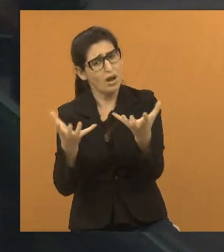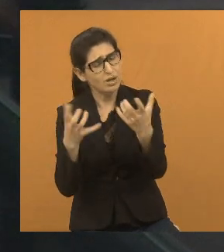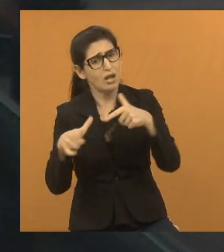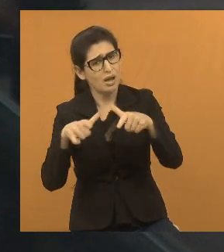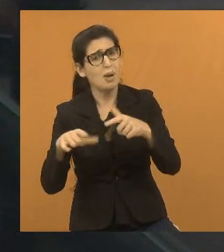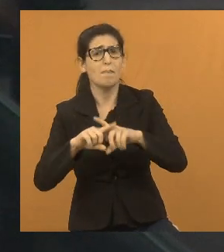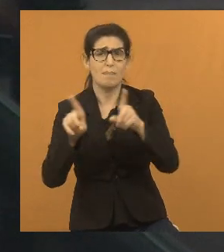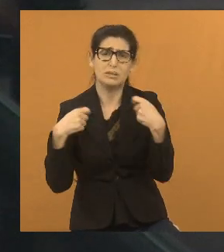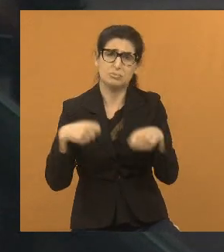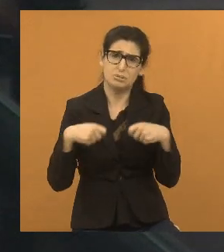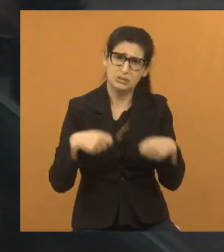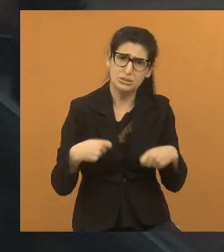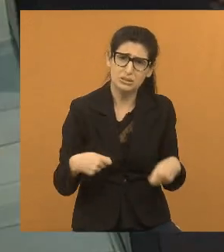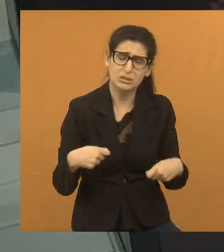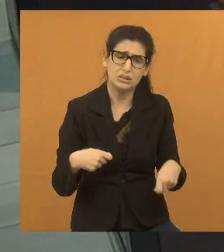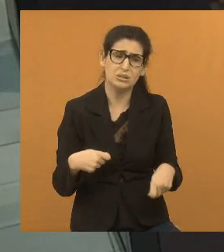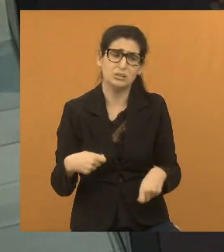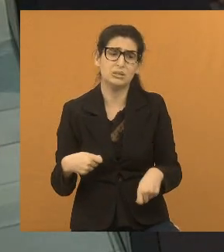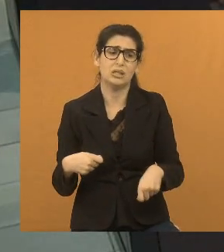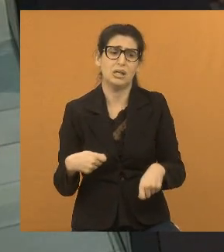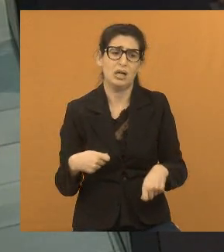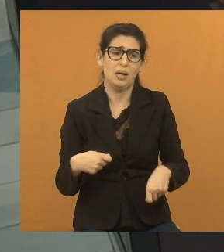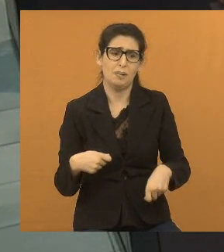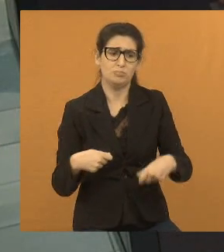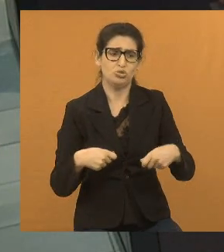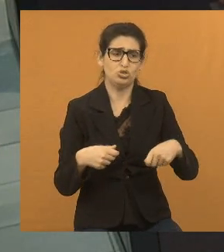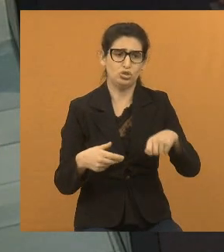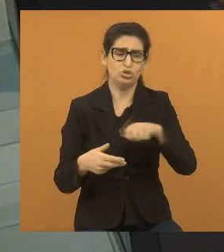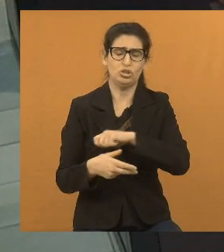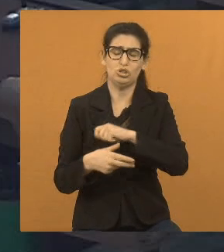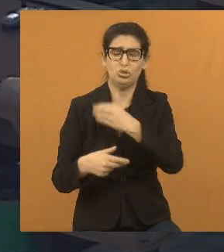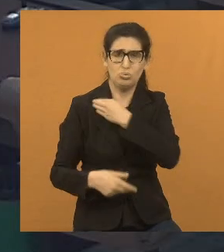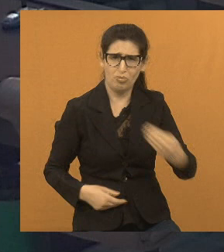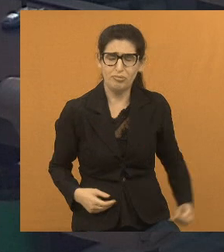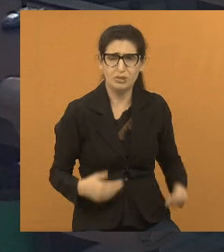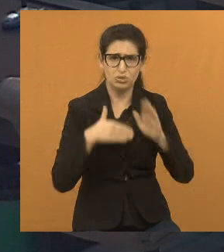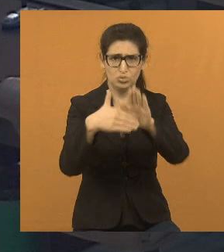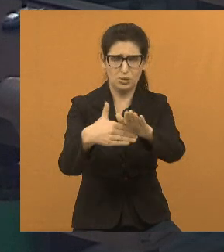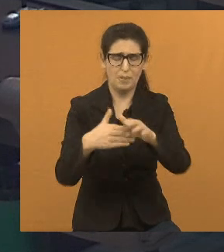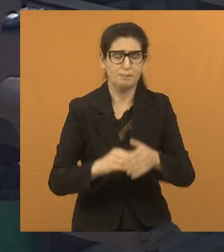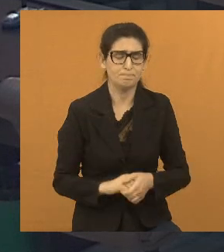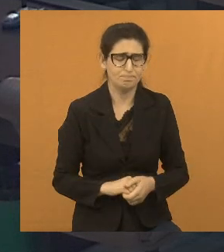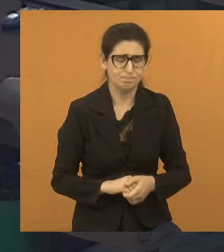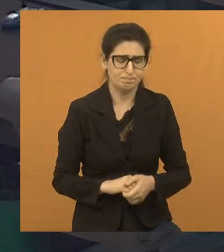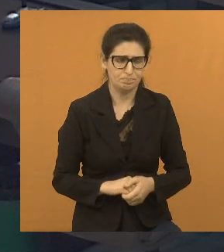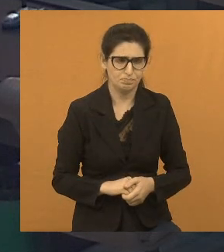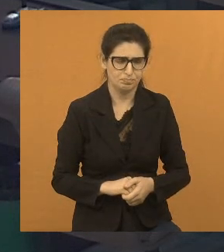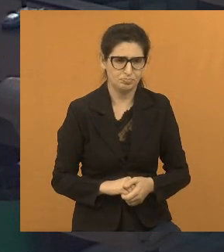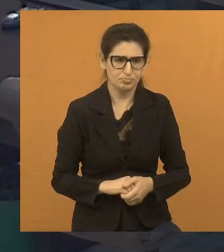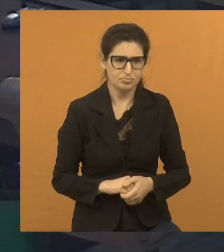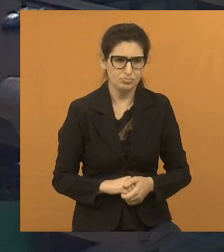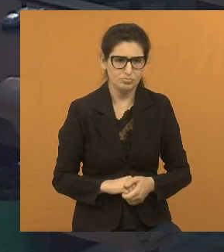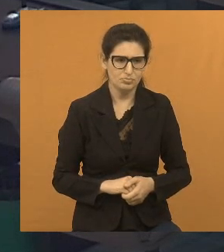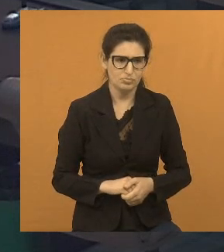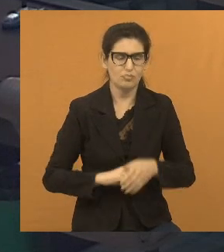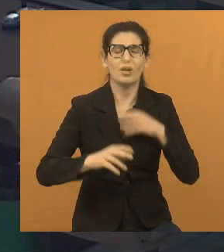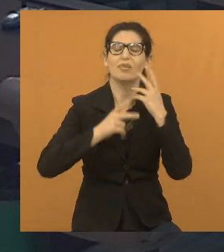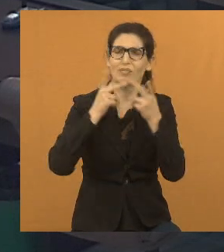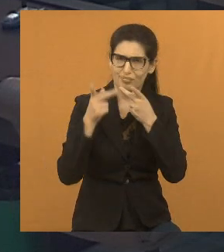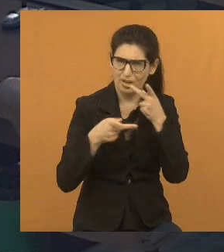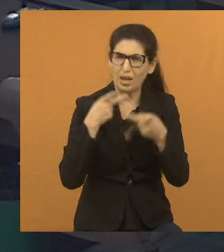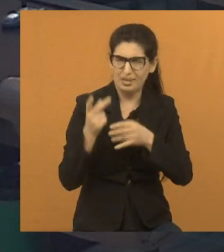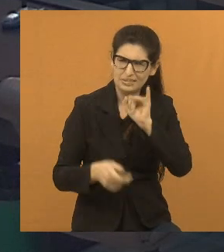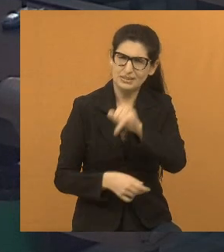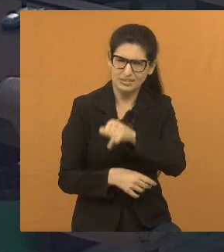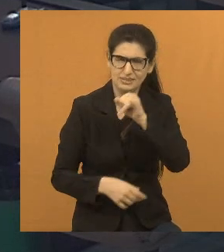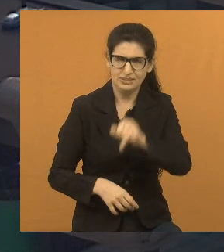público. Ok? Obrigado. Gente. Ok, obrigado, Robson. Pois não, secretária Rosa. Eu ia acrescentar justamente